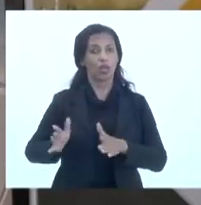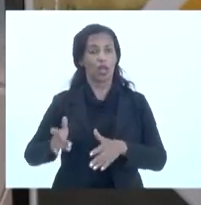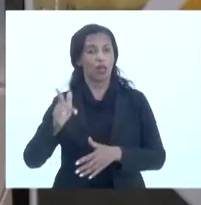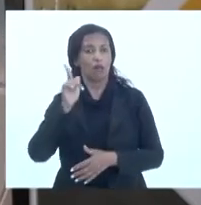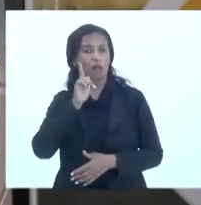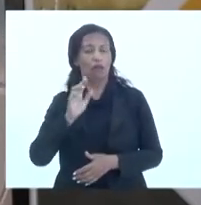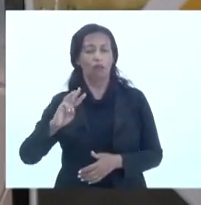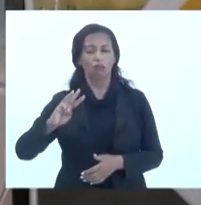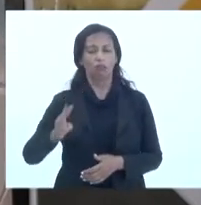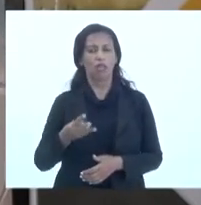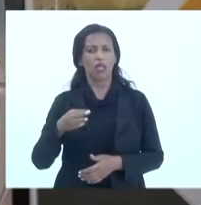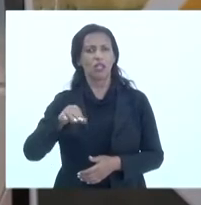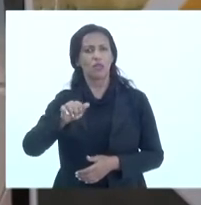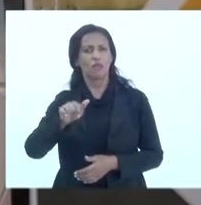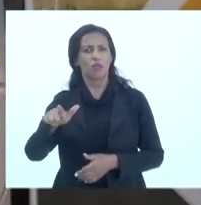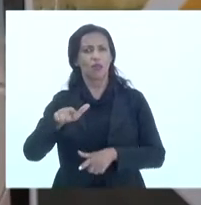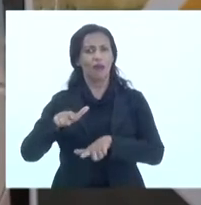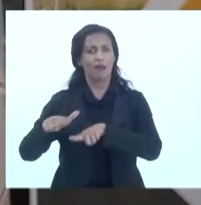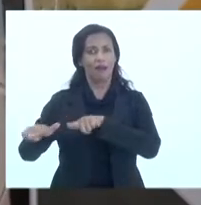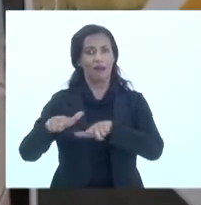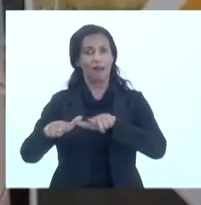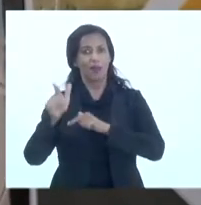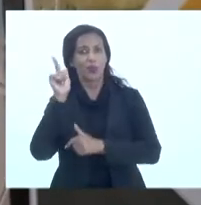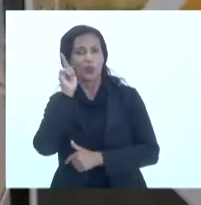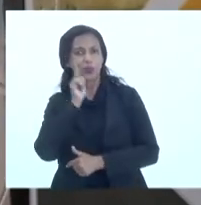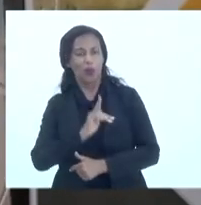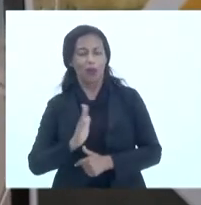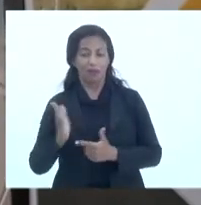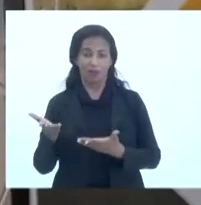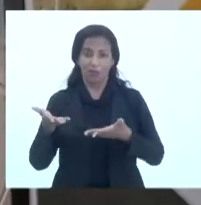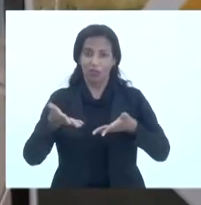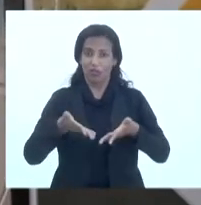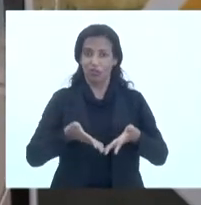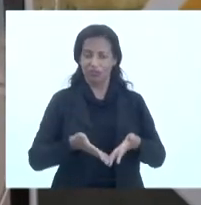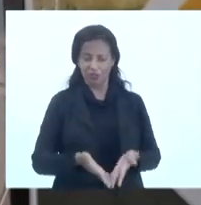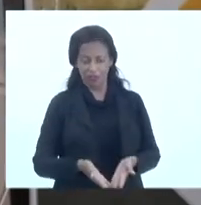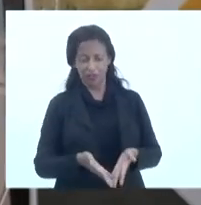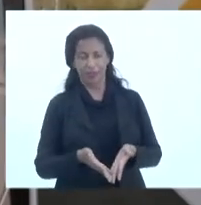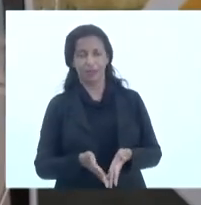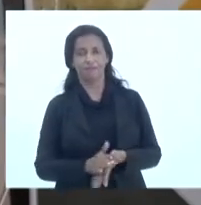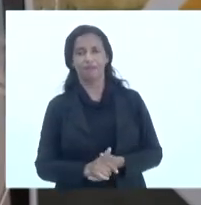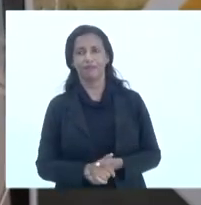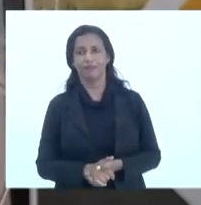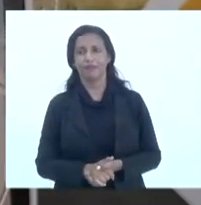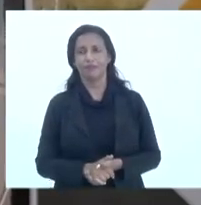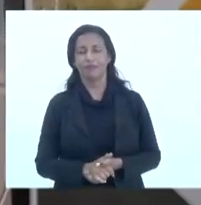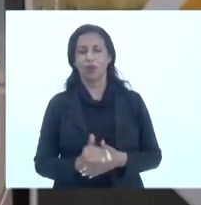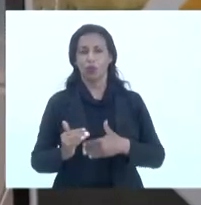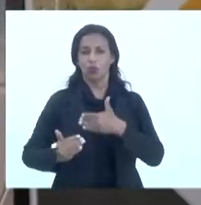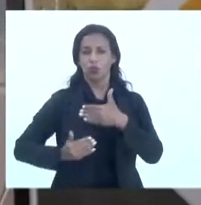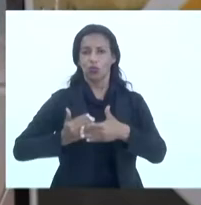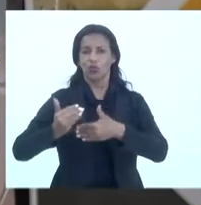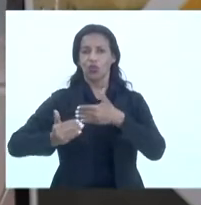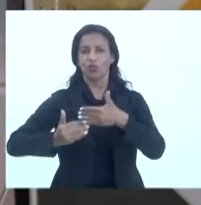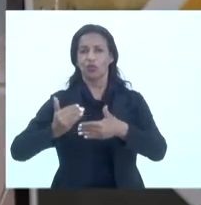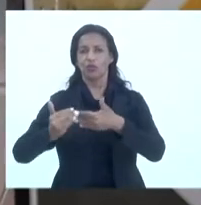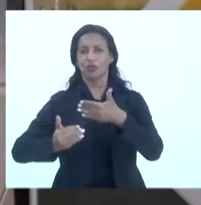conquistamos 3 mil empregos. Então, a gente está aqui com um desenvolvimento